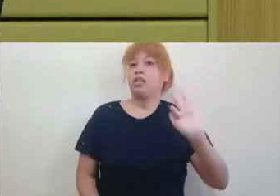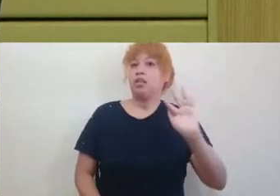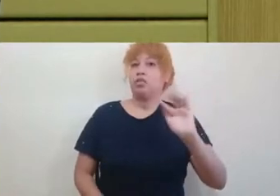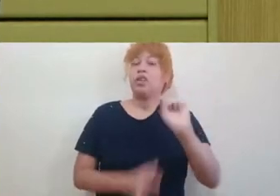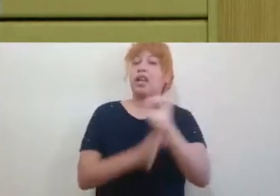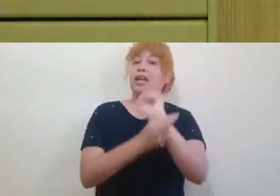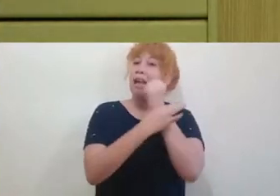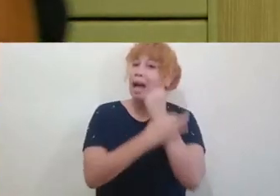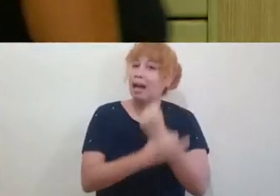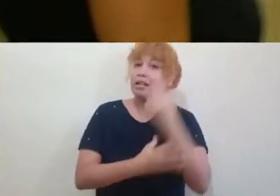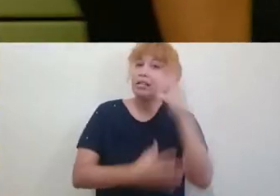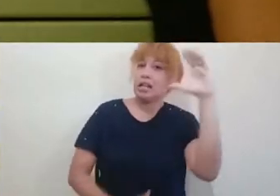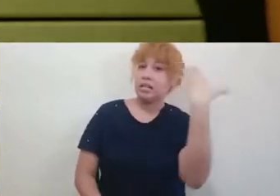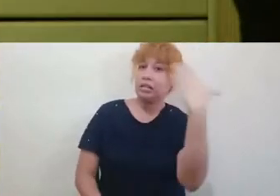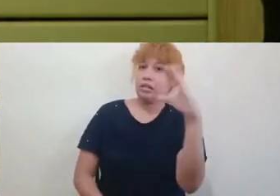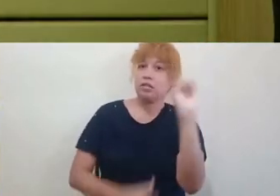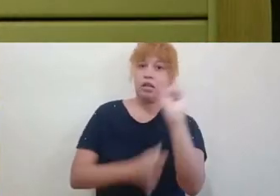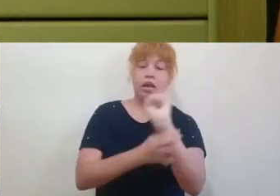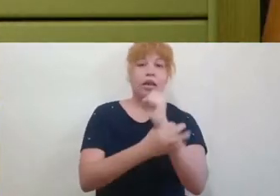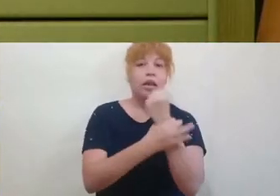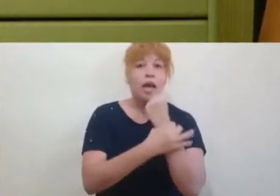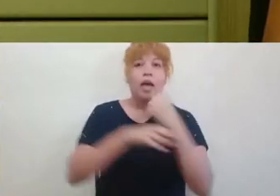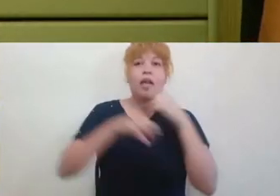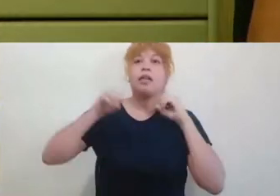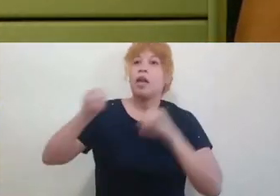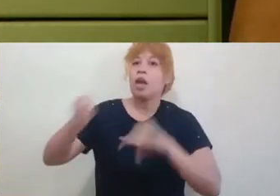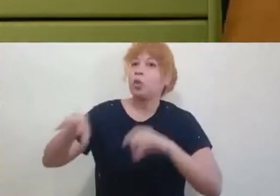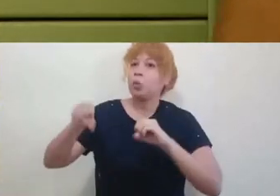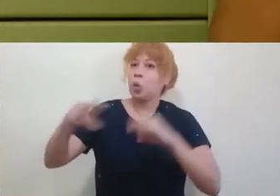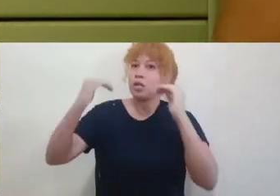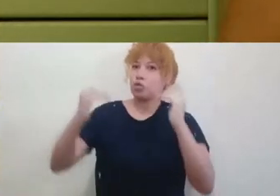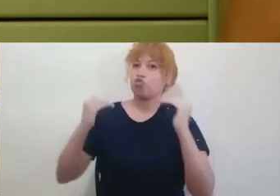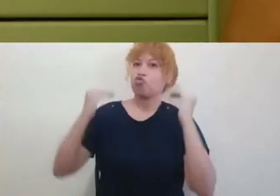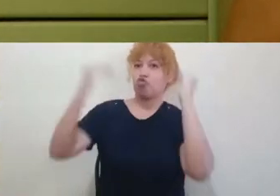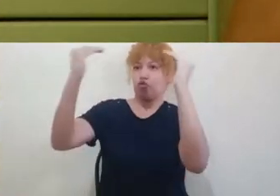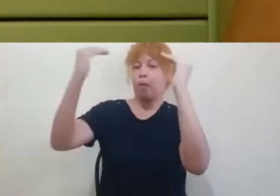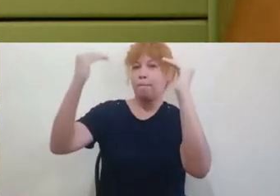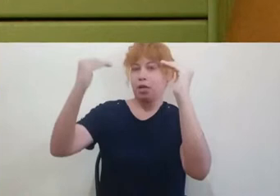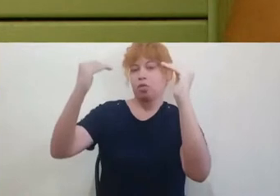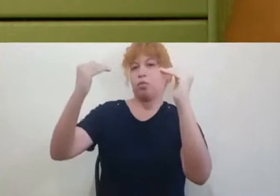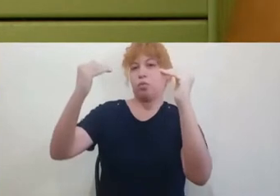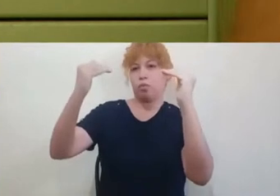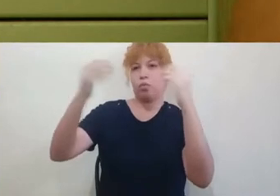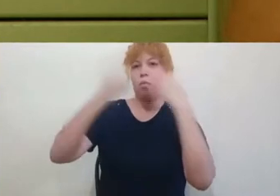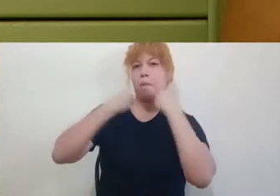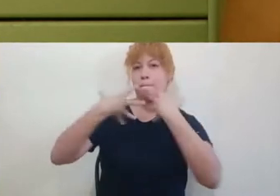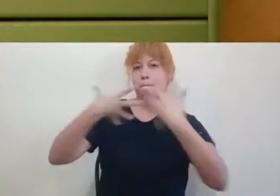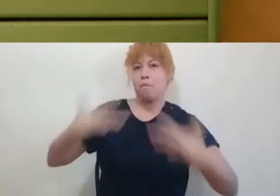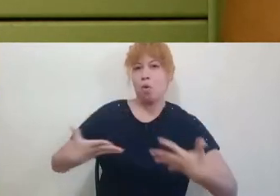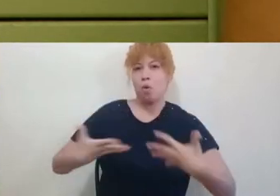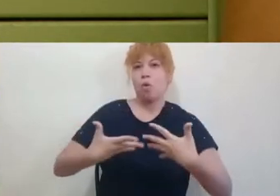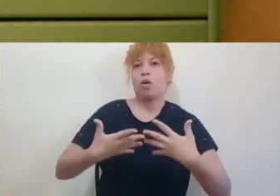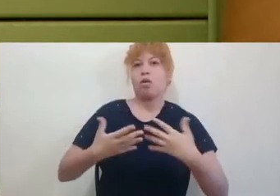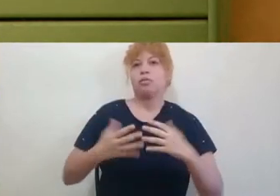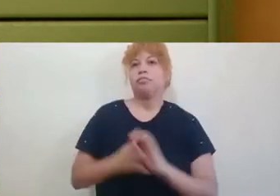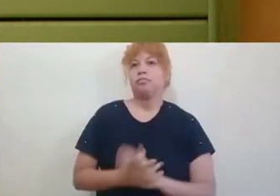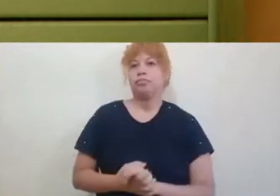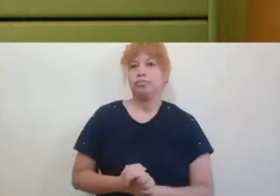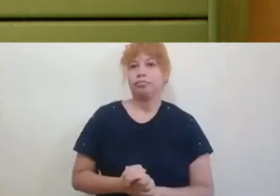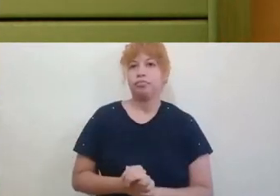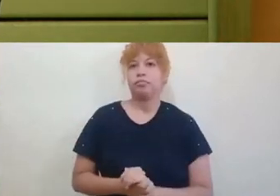outras universidades fazer pós-graduação. Alguns ficarão nas suas atividades